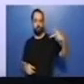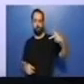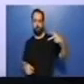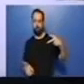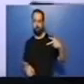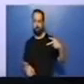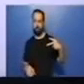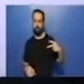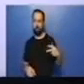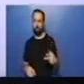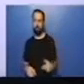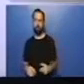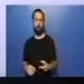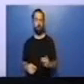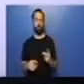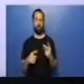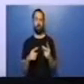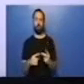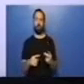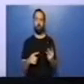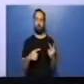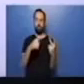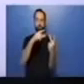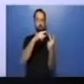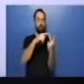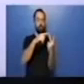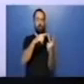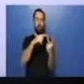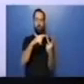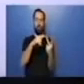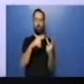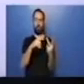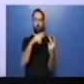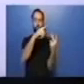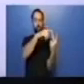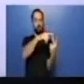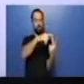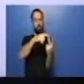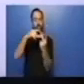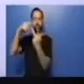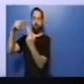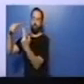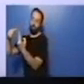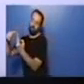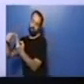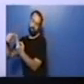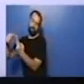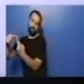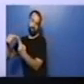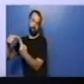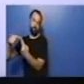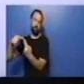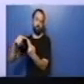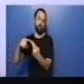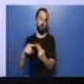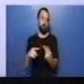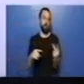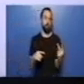Então aqui, extrai a raiz quadrada dos dois lados, do h ao quadrado e do